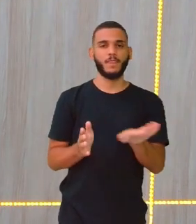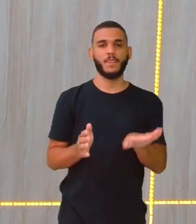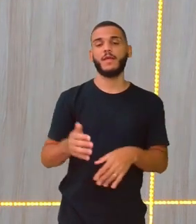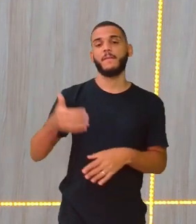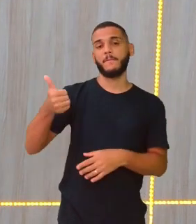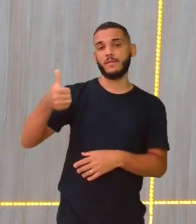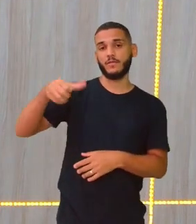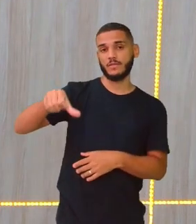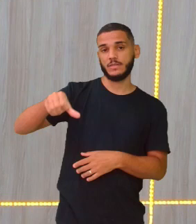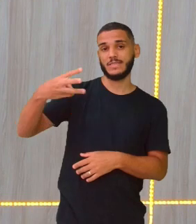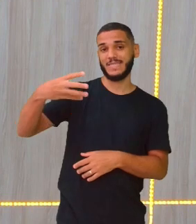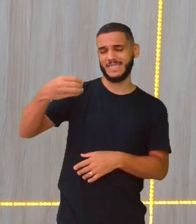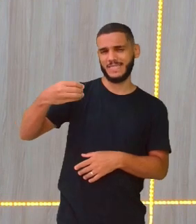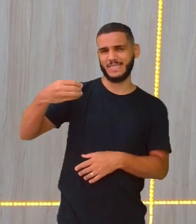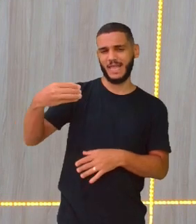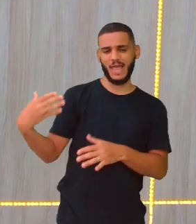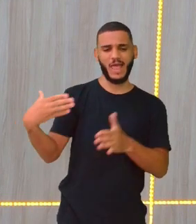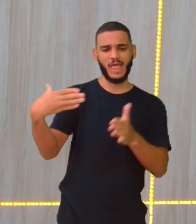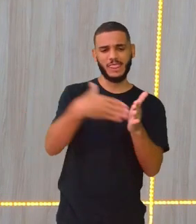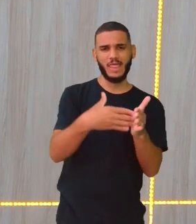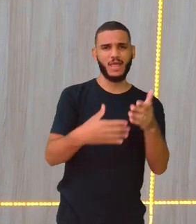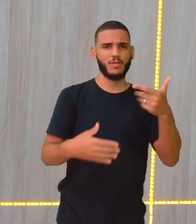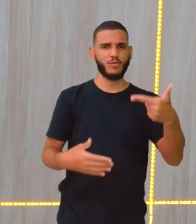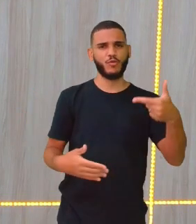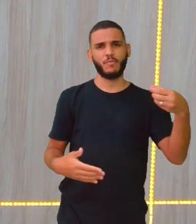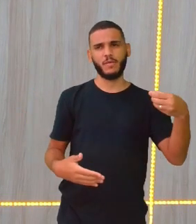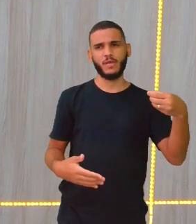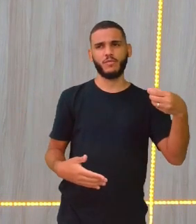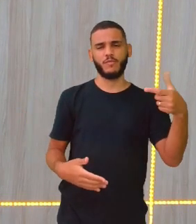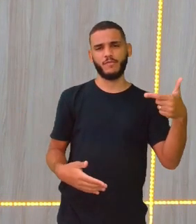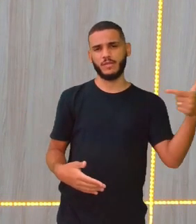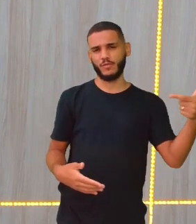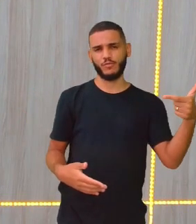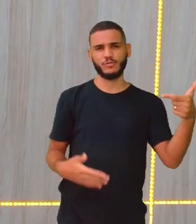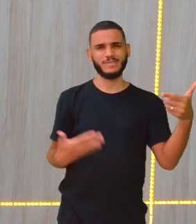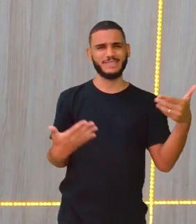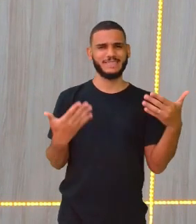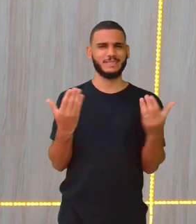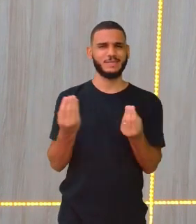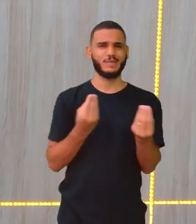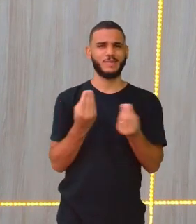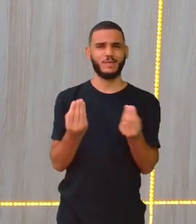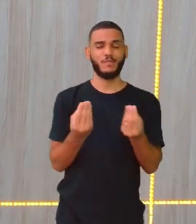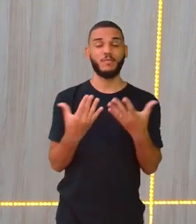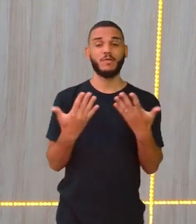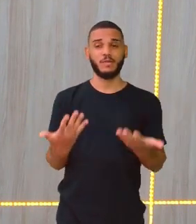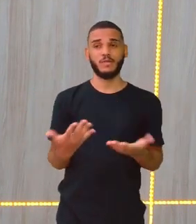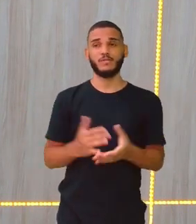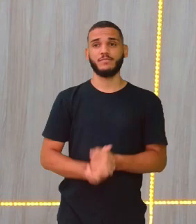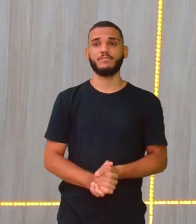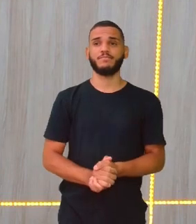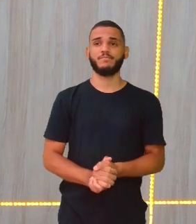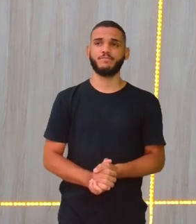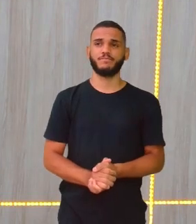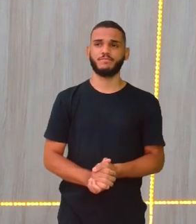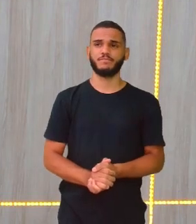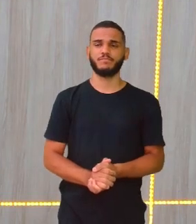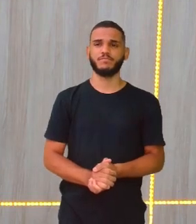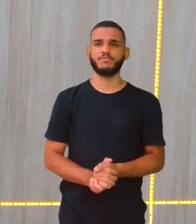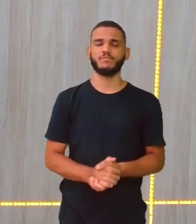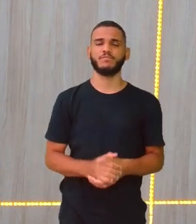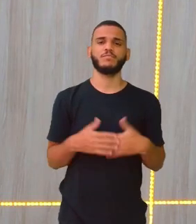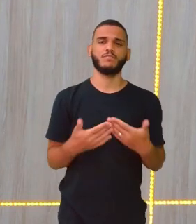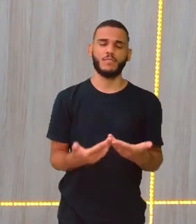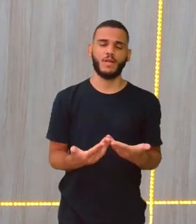colocando um xizinho aqui, esse x quer dizer o número da edição, com a